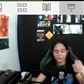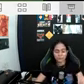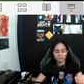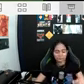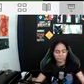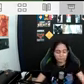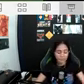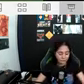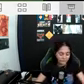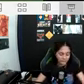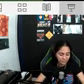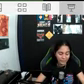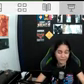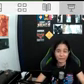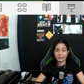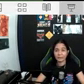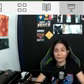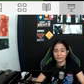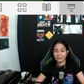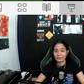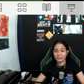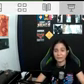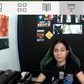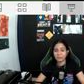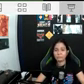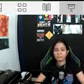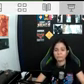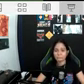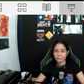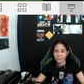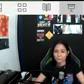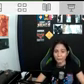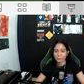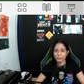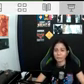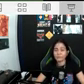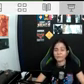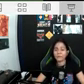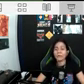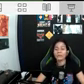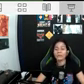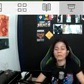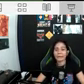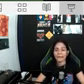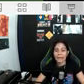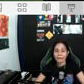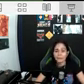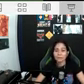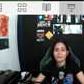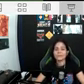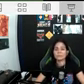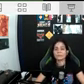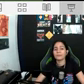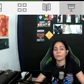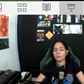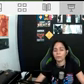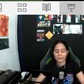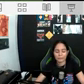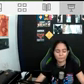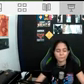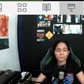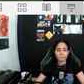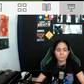extremamente importante que vocês prestem atenção nesse tipo de fator de confusão, de variável que vocês